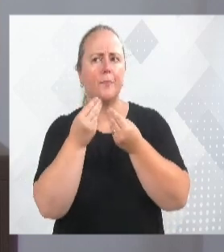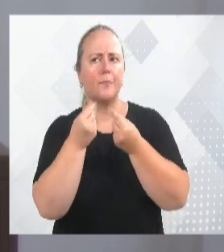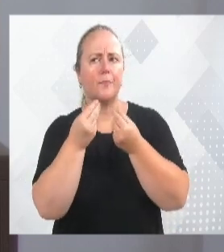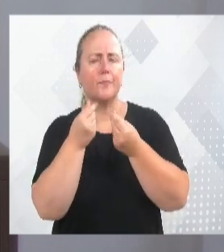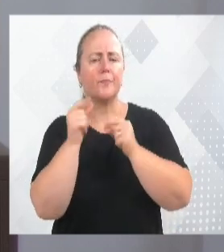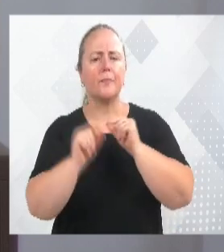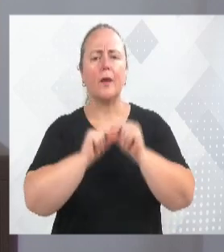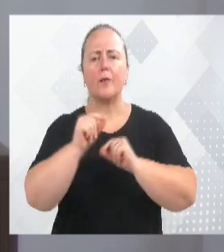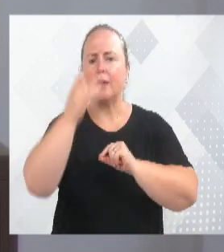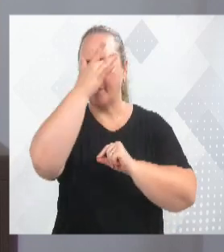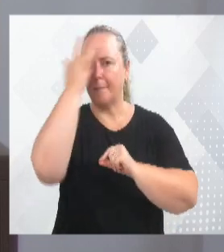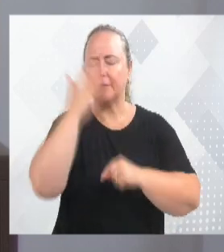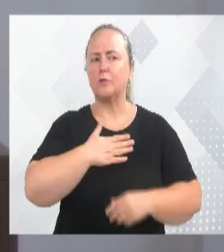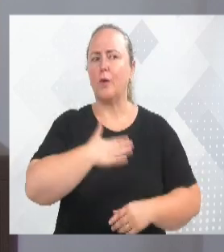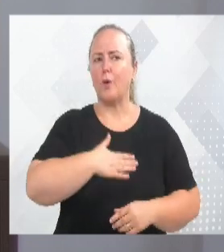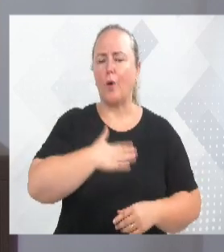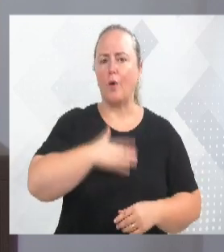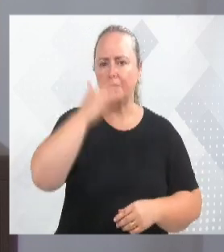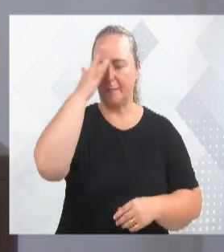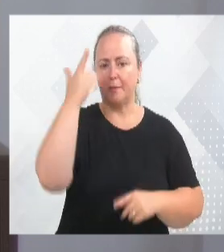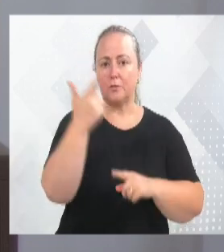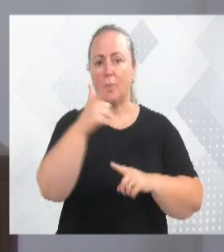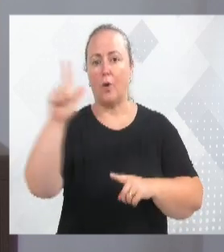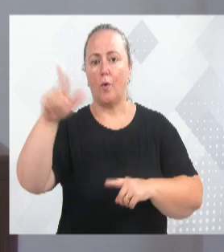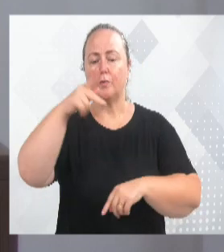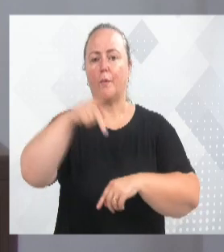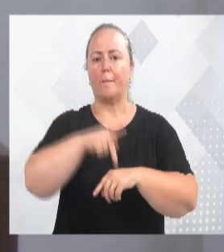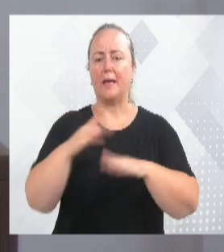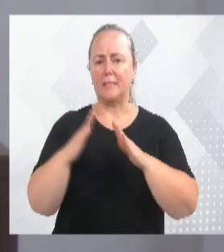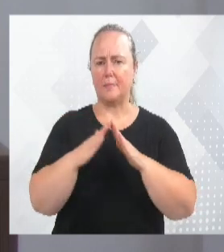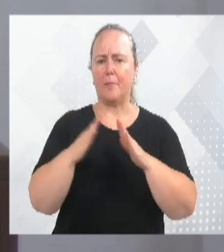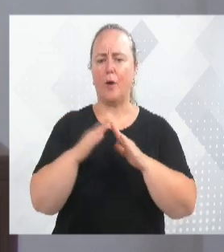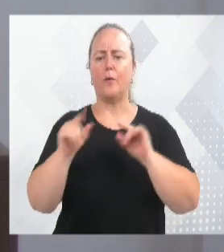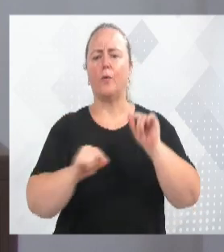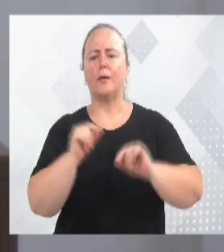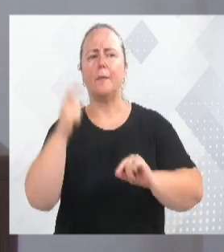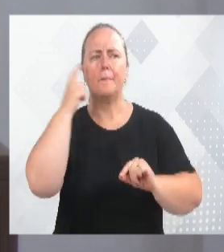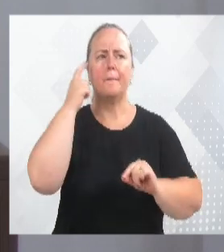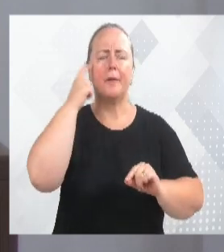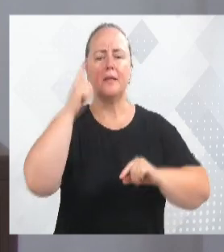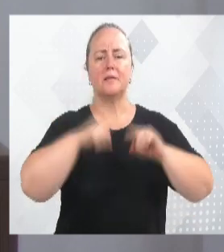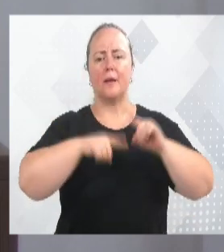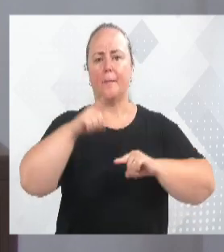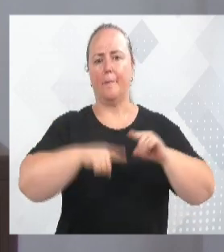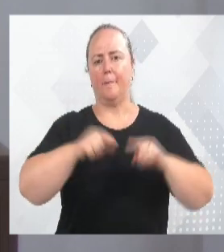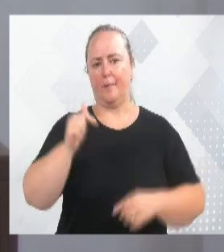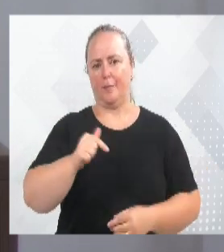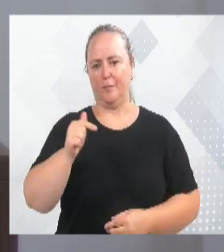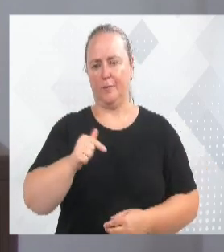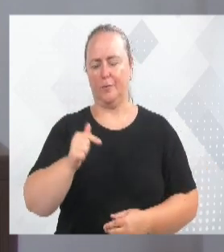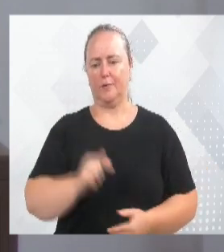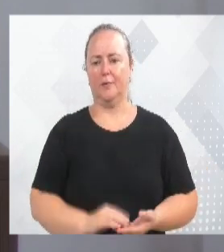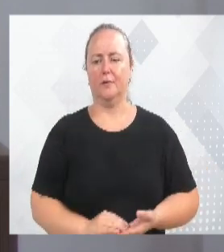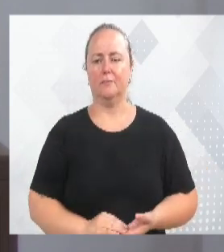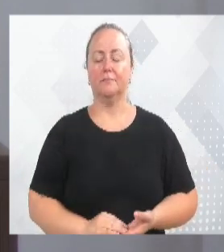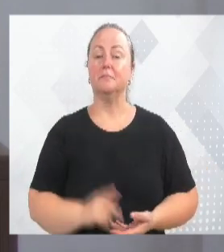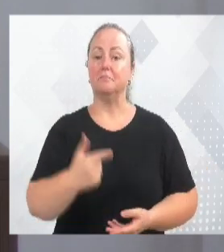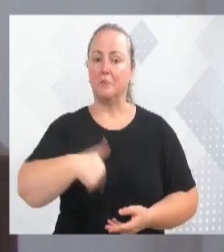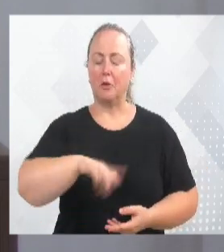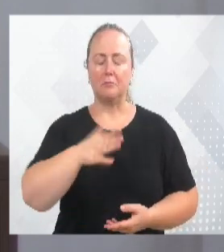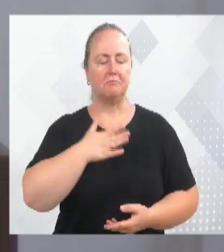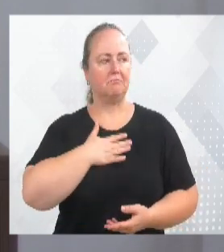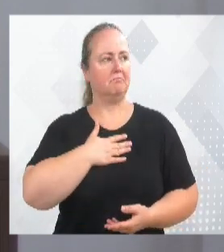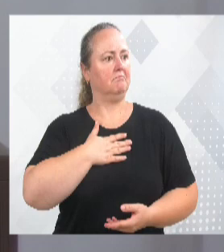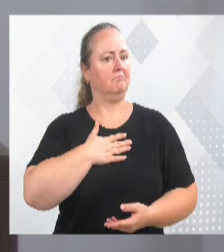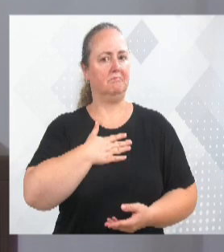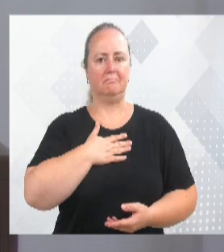que que até os estrangeiros eles acham que eles acham dos nossos produtos, né? E para nossa surpresa, realmente de